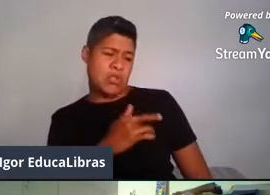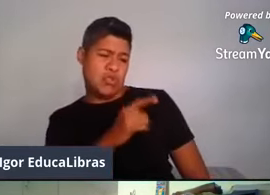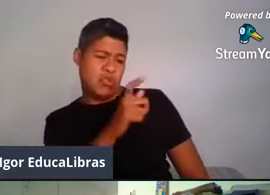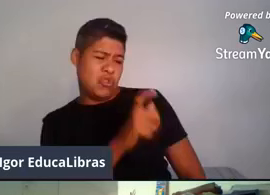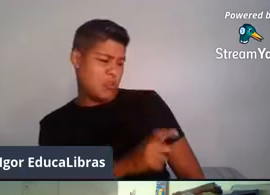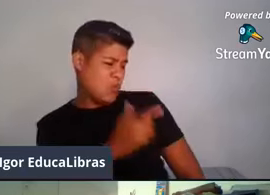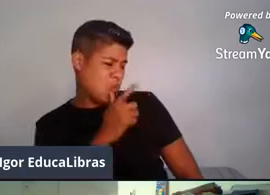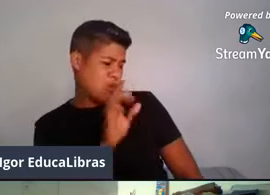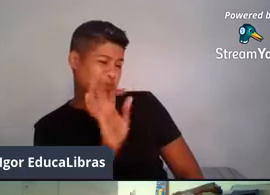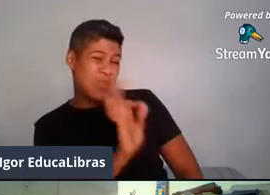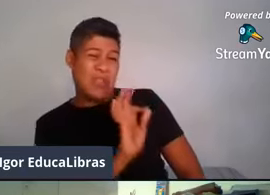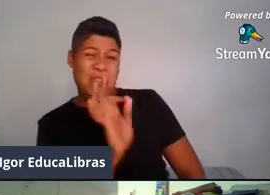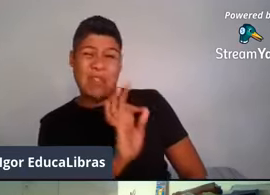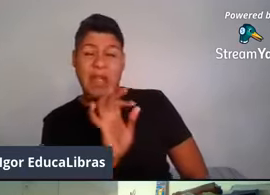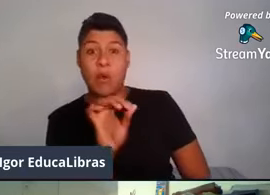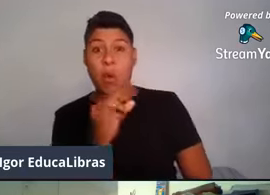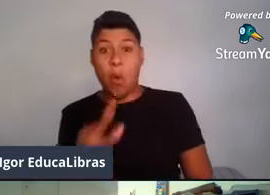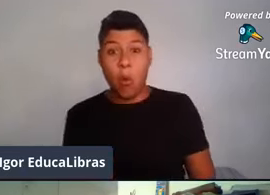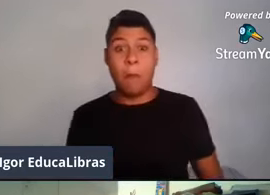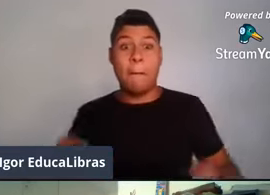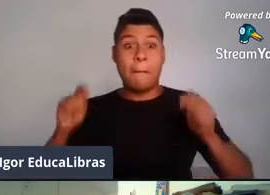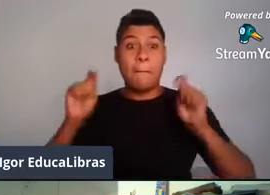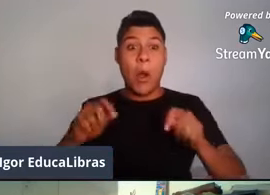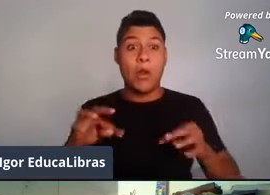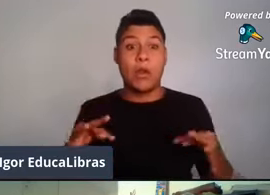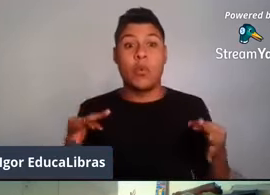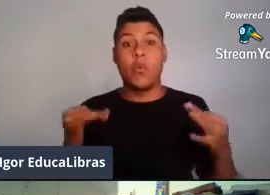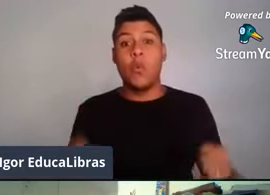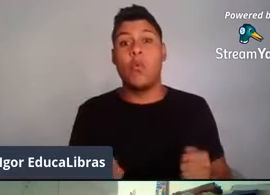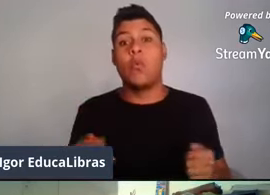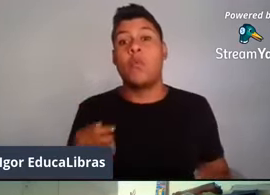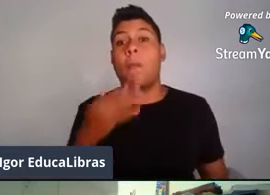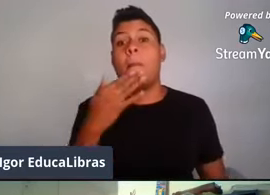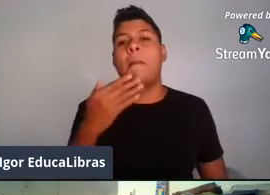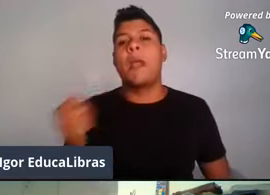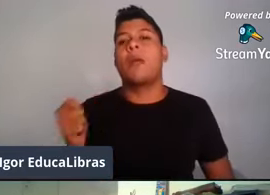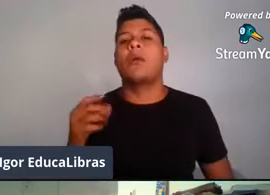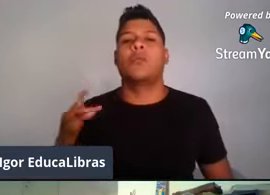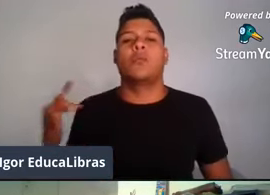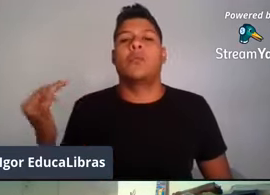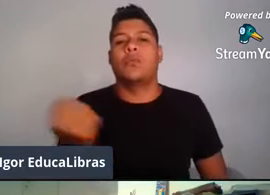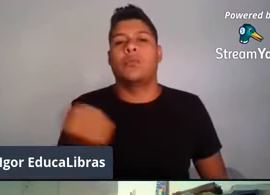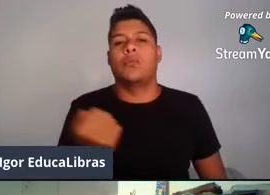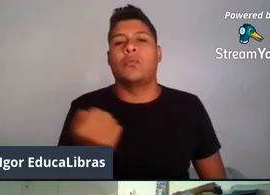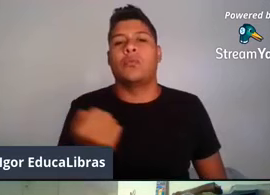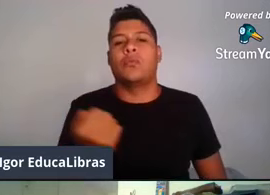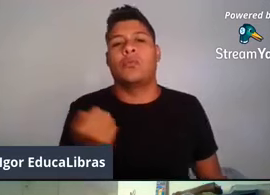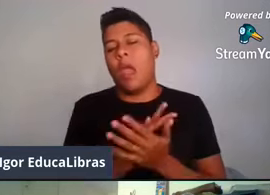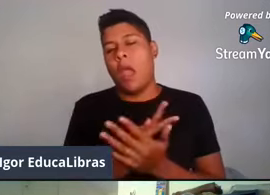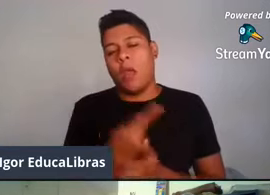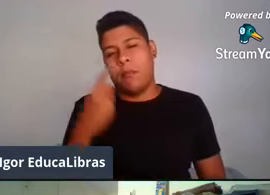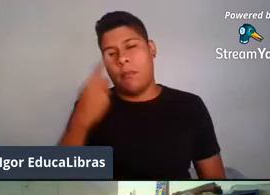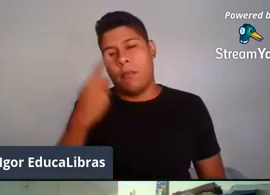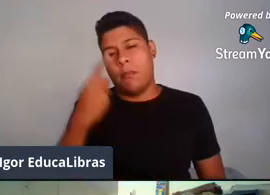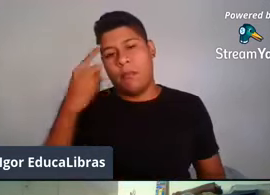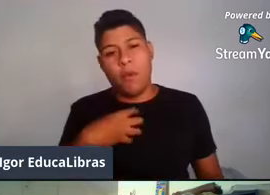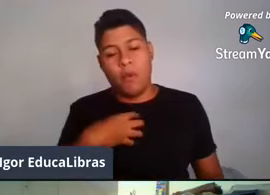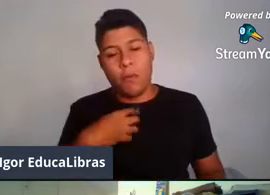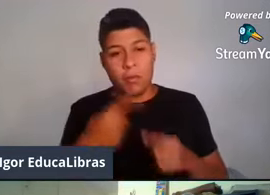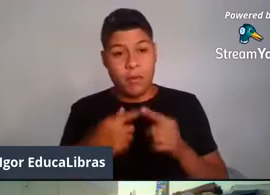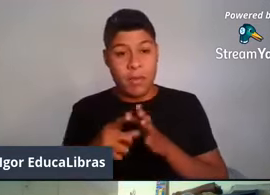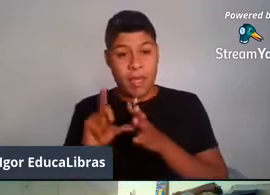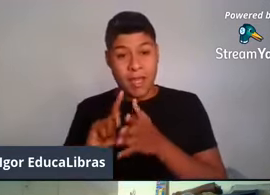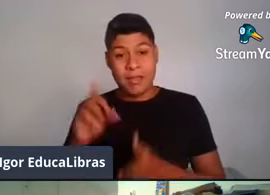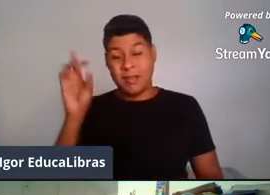consegue, ou é o super-herói que pode tudo e que é melhor que todo mundo. E é um erro pensar dessa forma, porque antes da deficiência nós